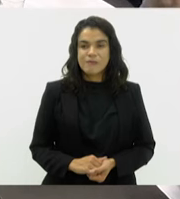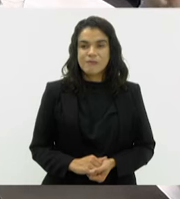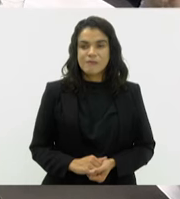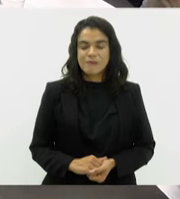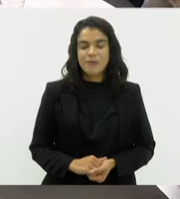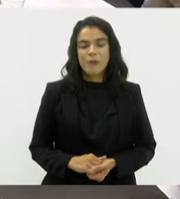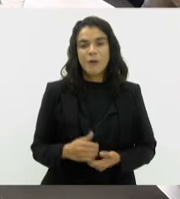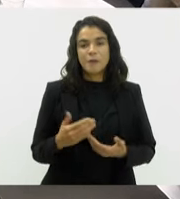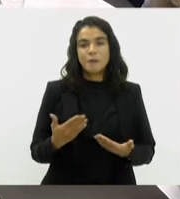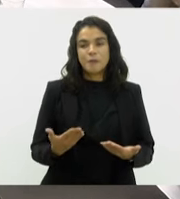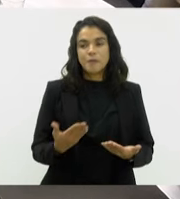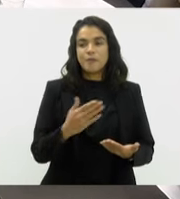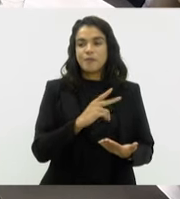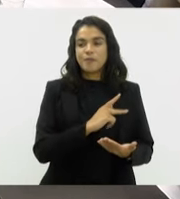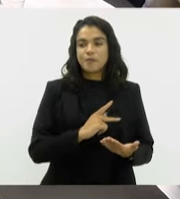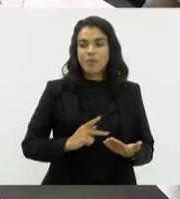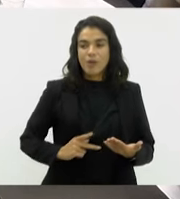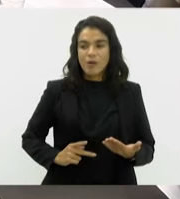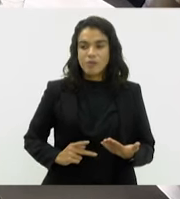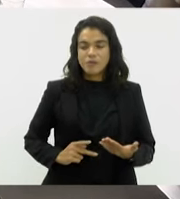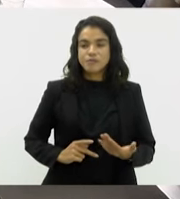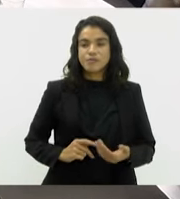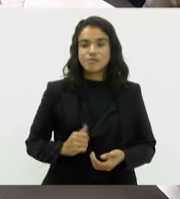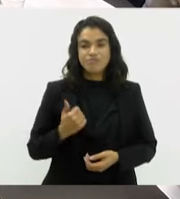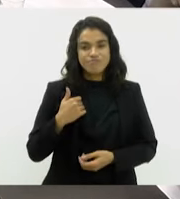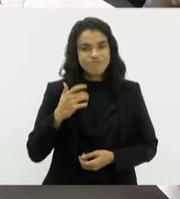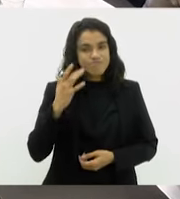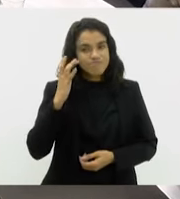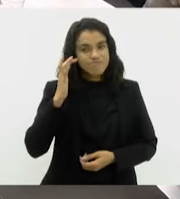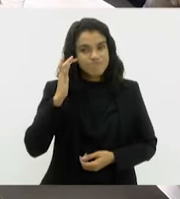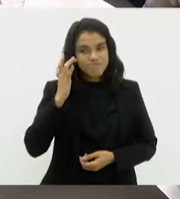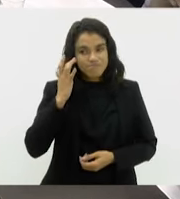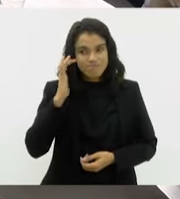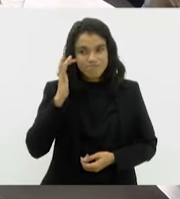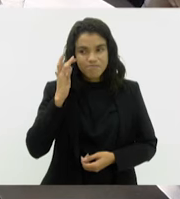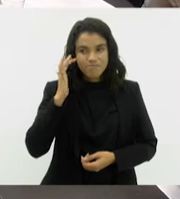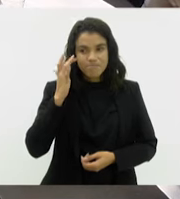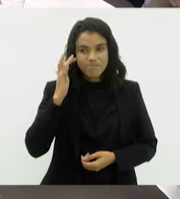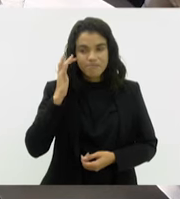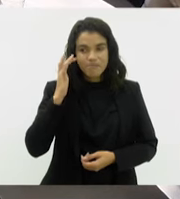Senhor presidente, eu acho só.